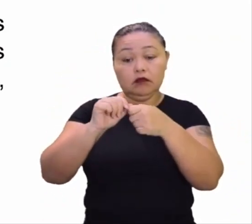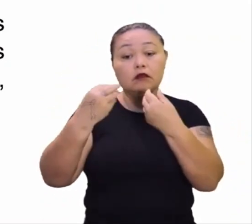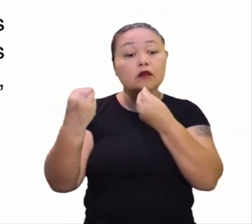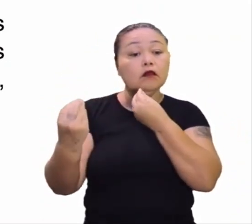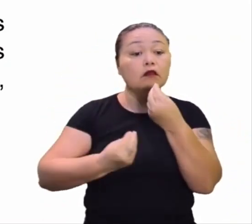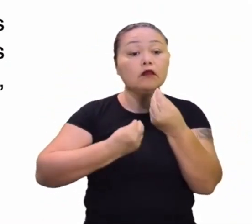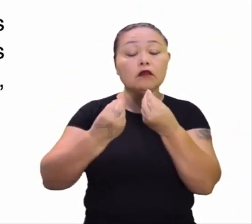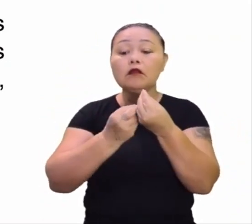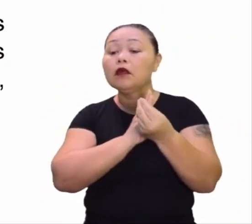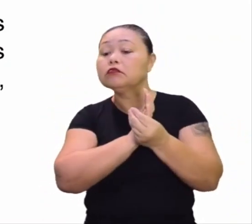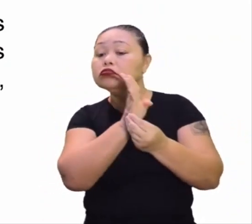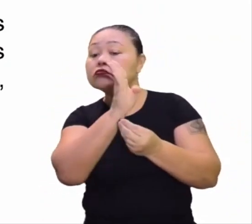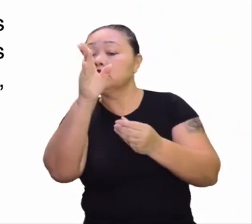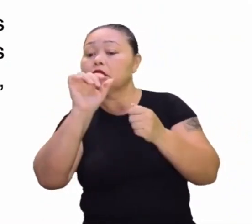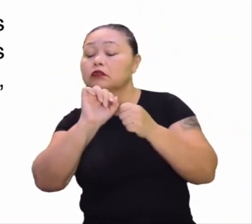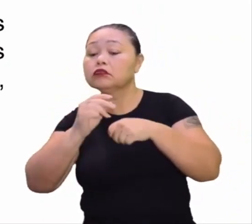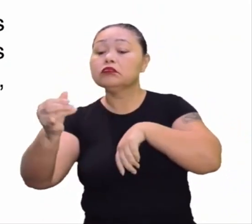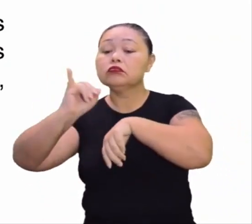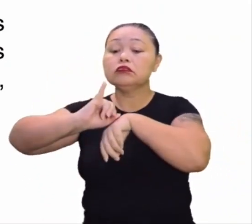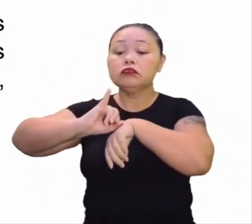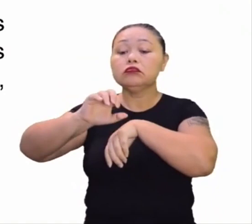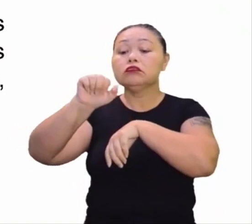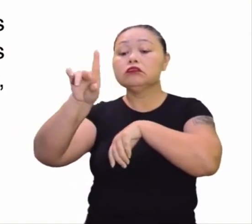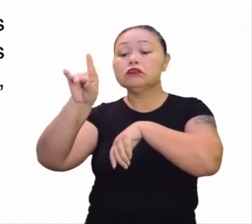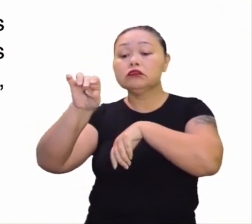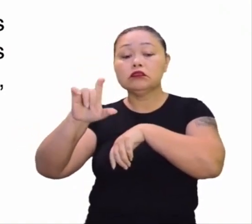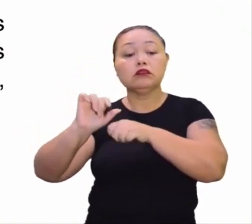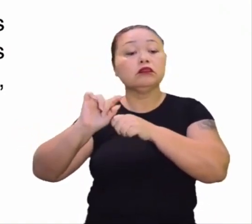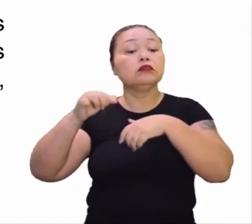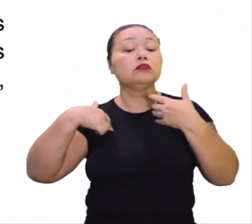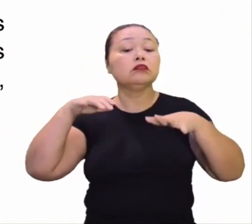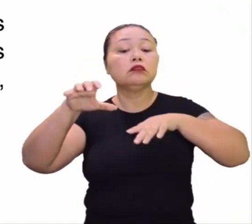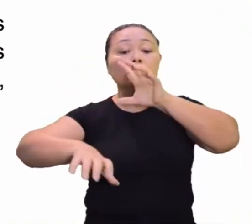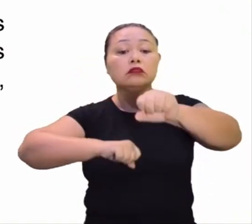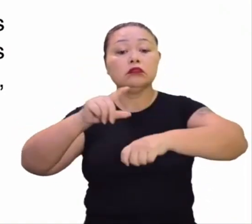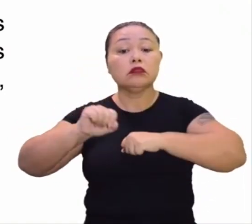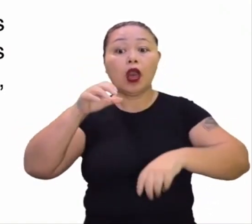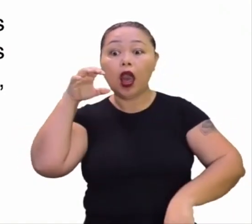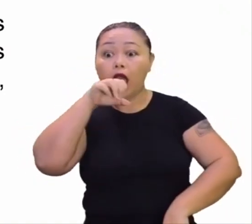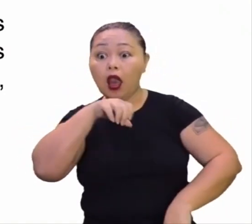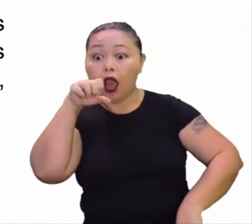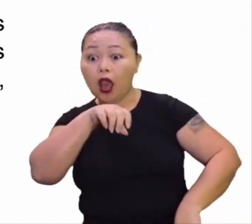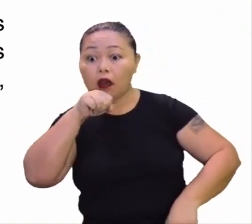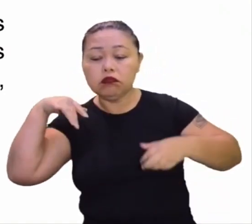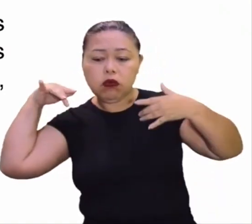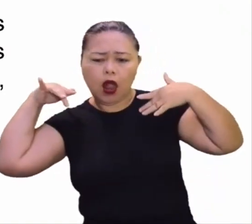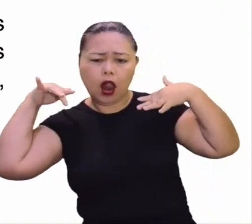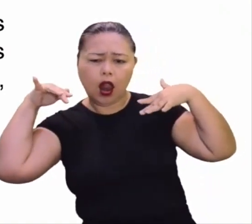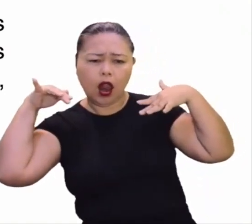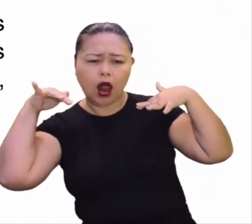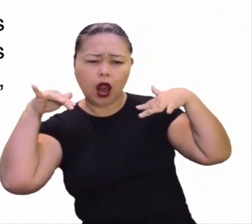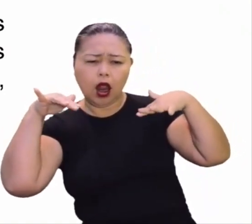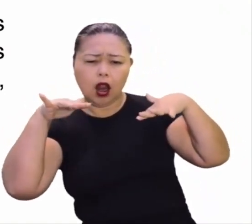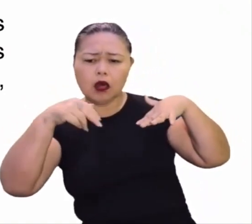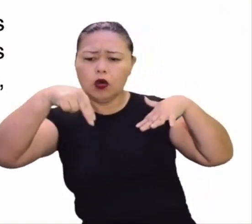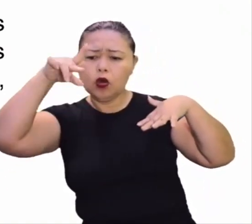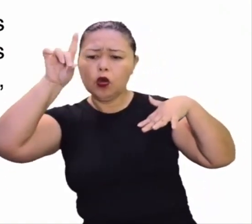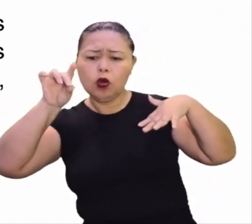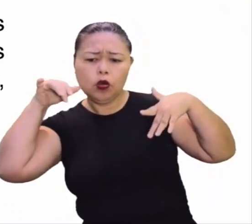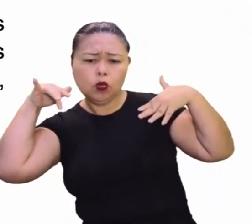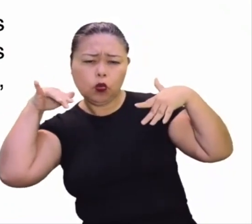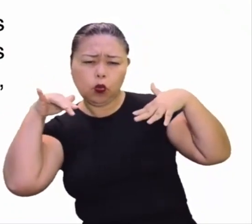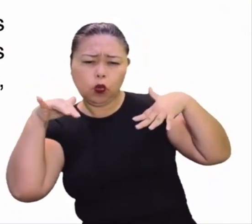saída para as grandes capitais do Sudeste. D. A colonização foi acelerada com a vinda de migrantes